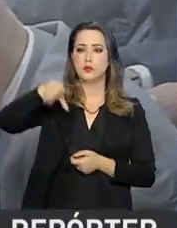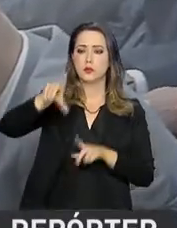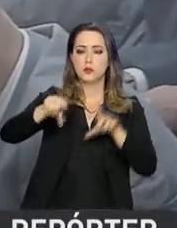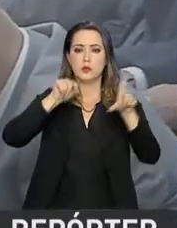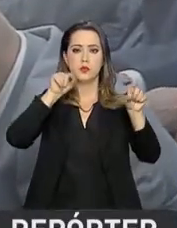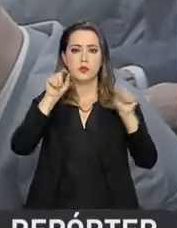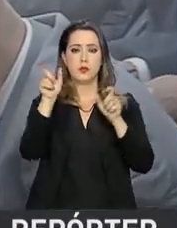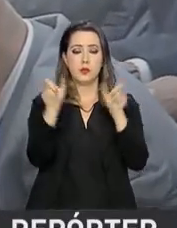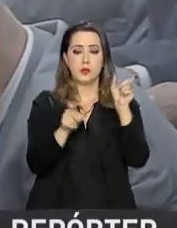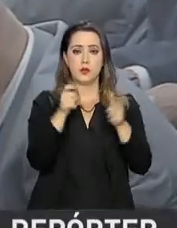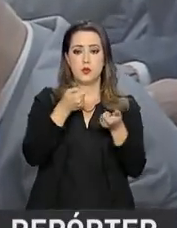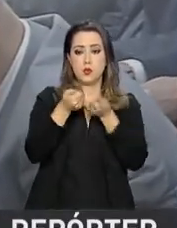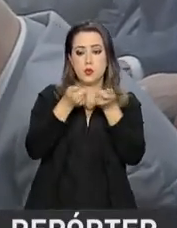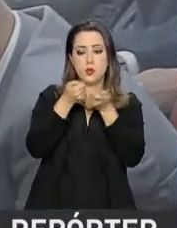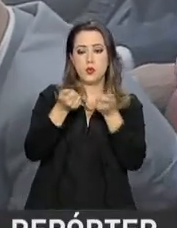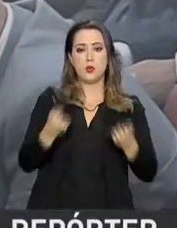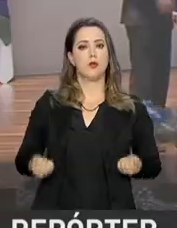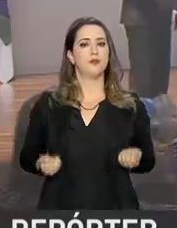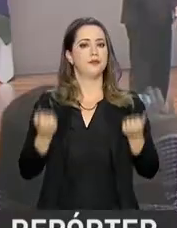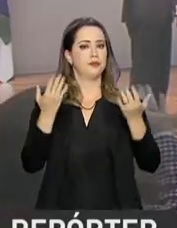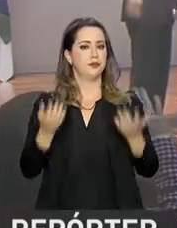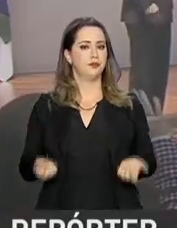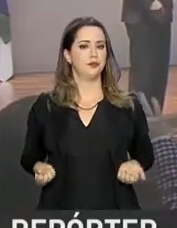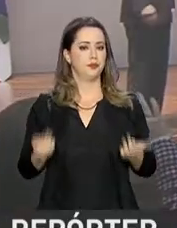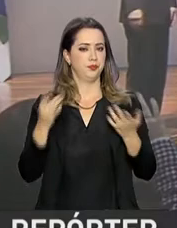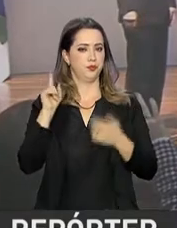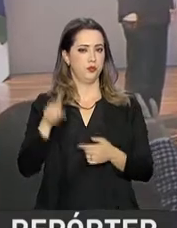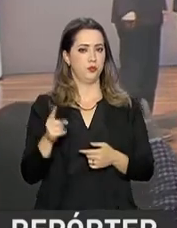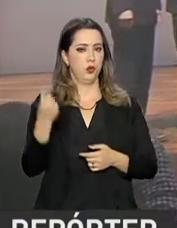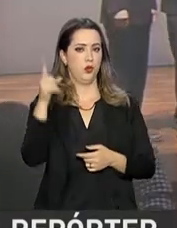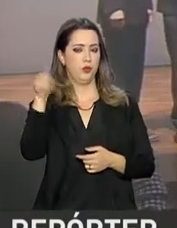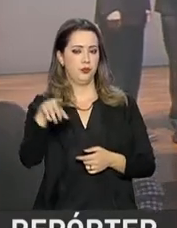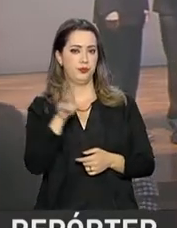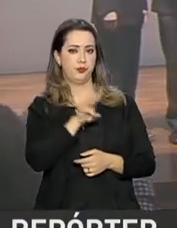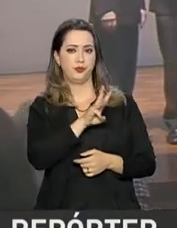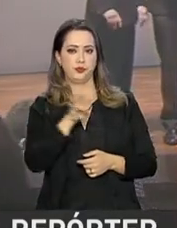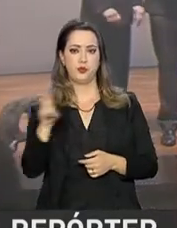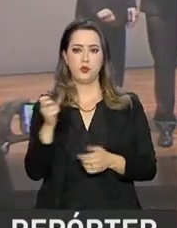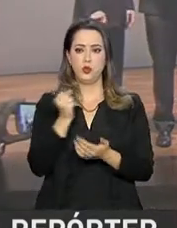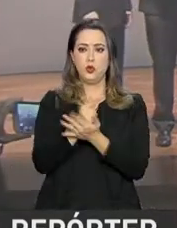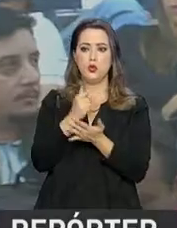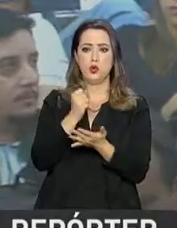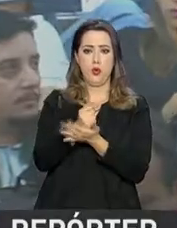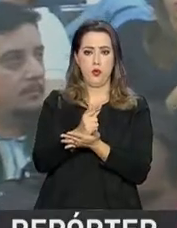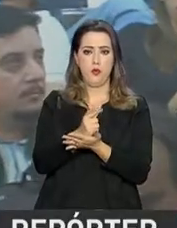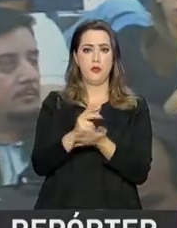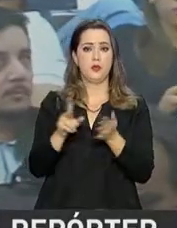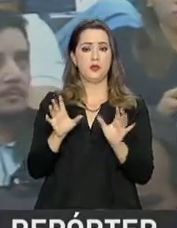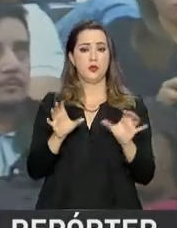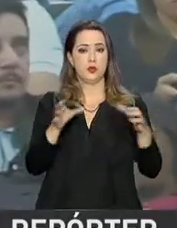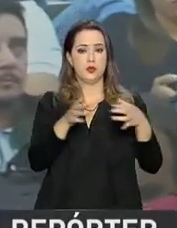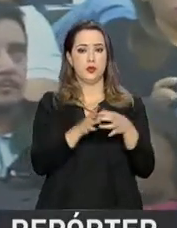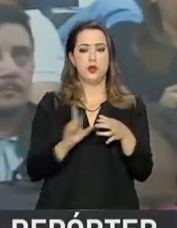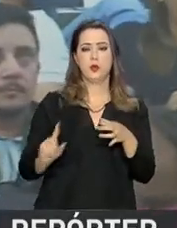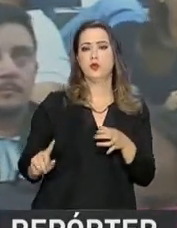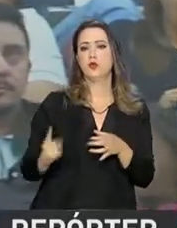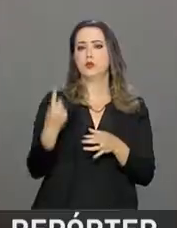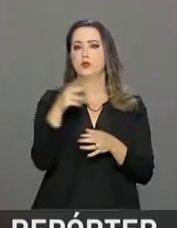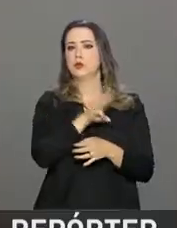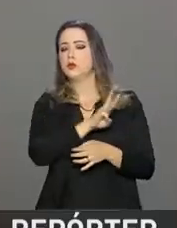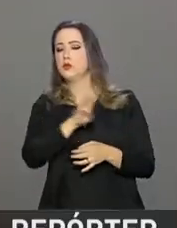fiscalizar os gastos federais uma delas a rede nacional de compras públicas reúnem em um portal na internet